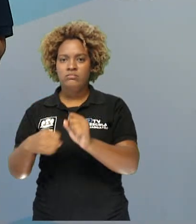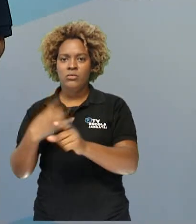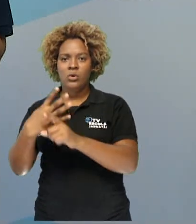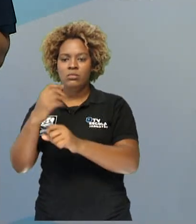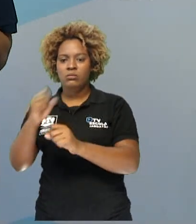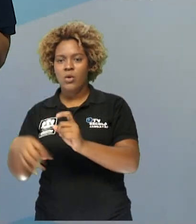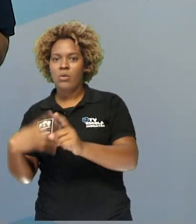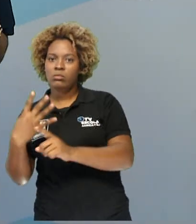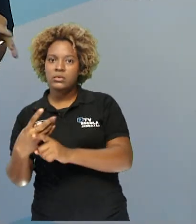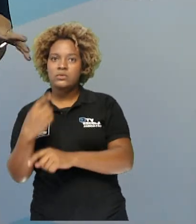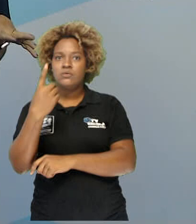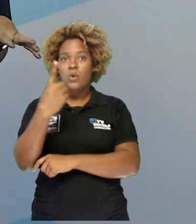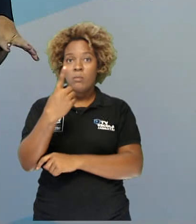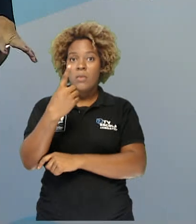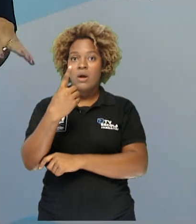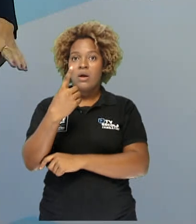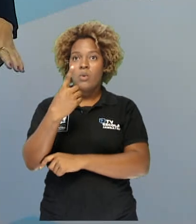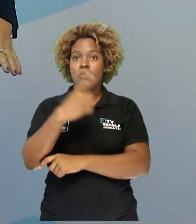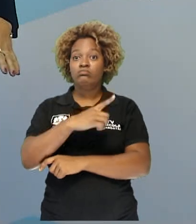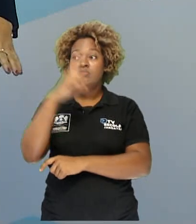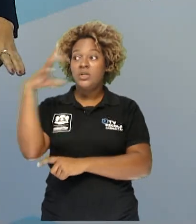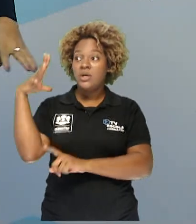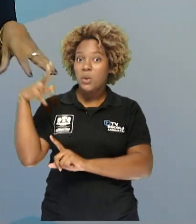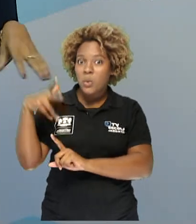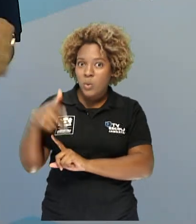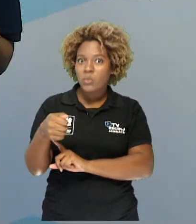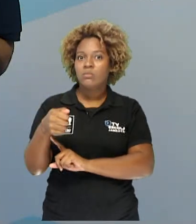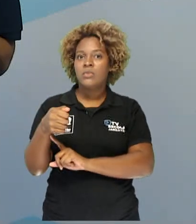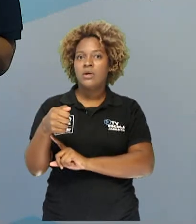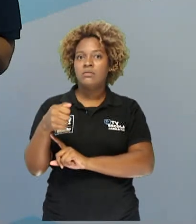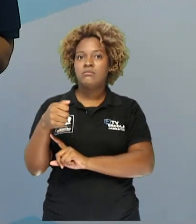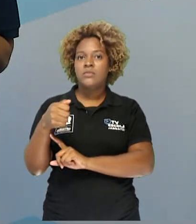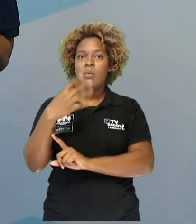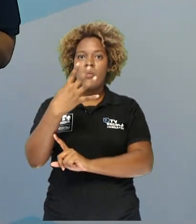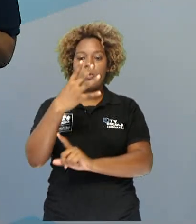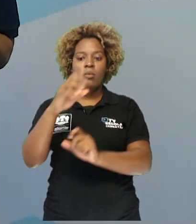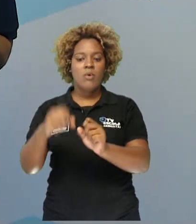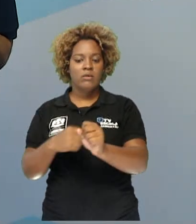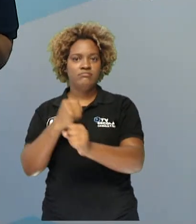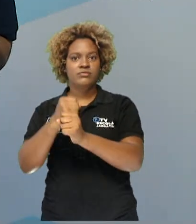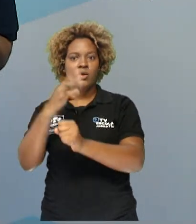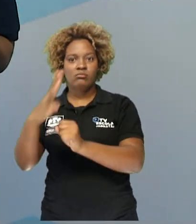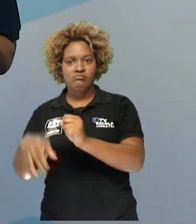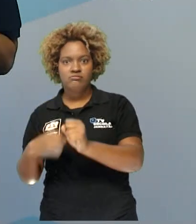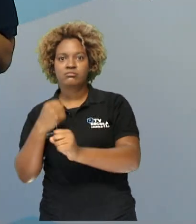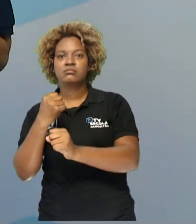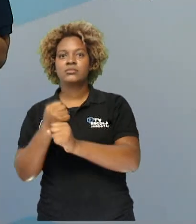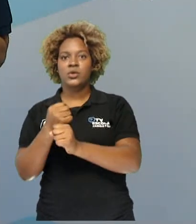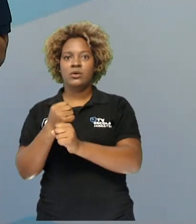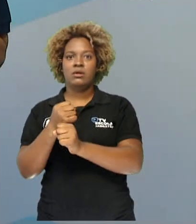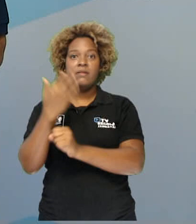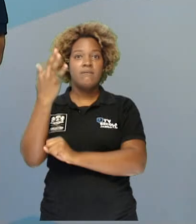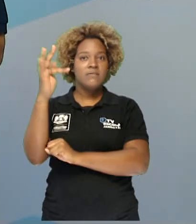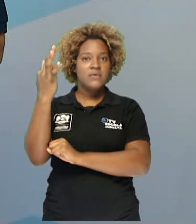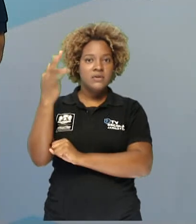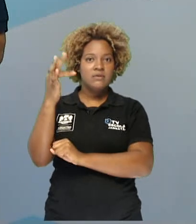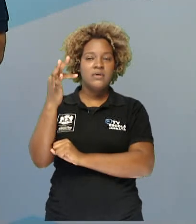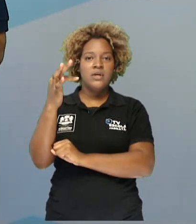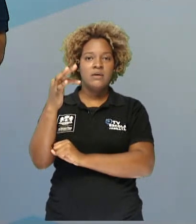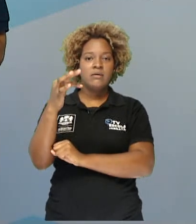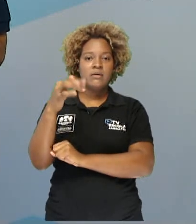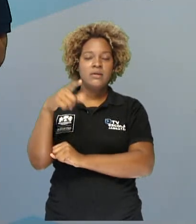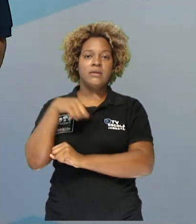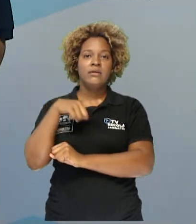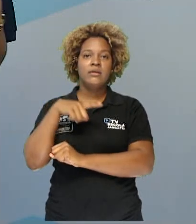dia. Então, fevereiro, a cada 4 anos, ele deixa de ter só 28 dias para ter